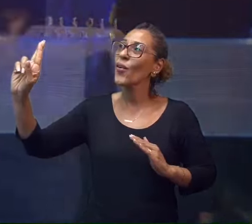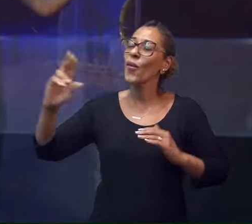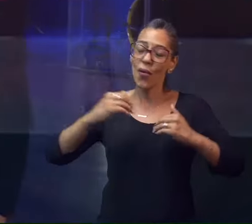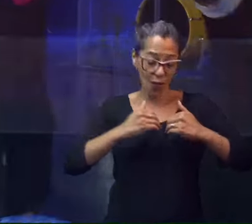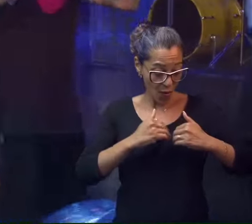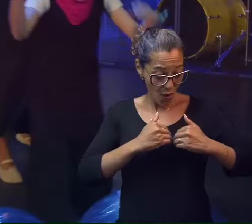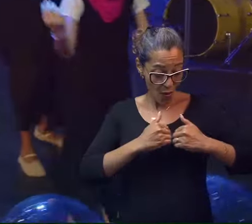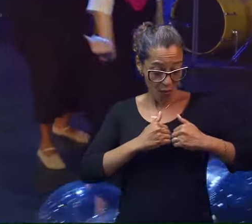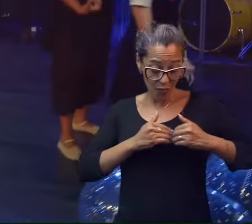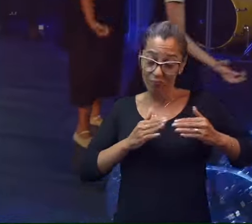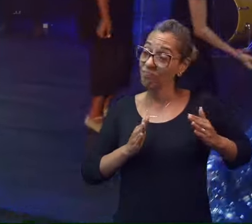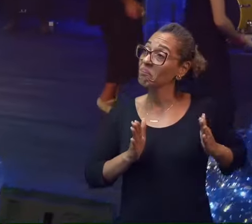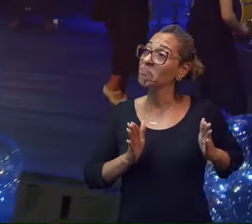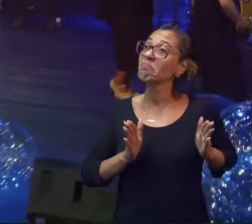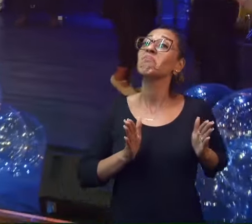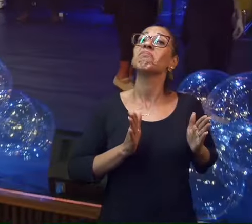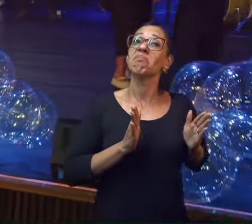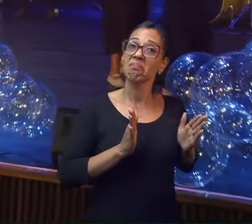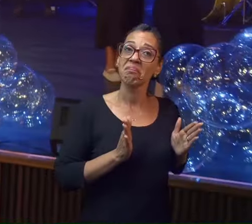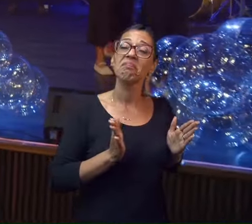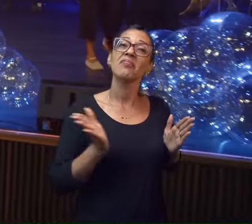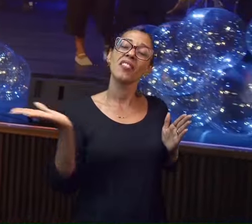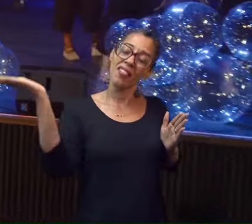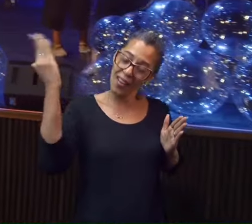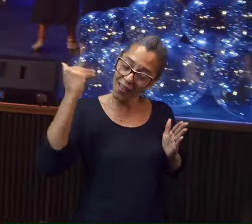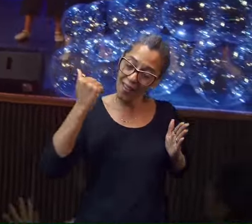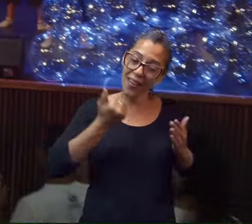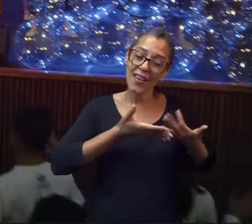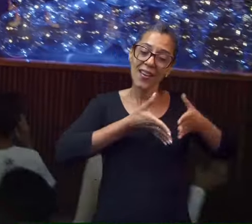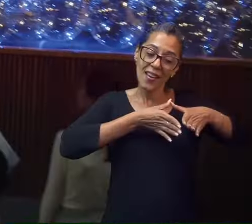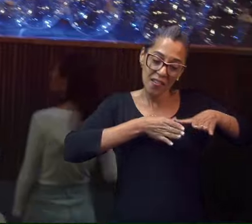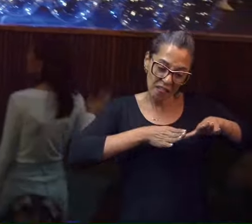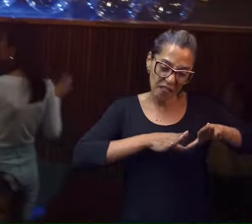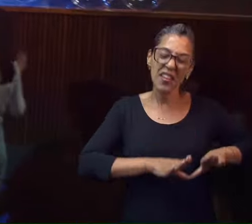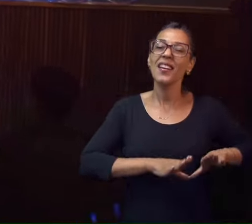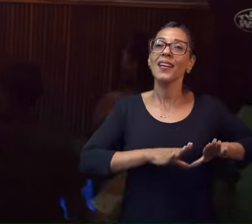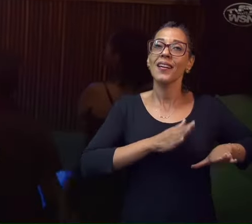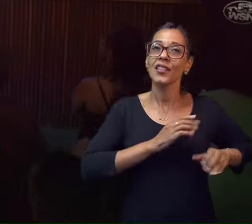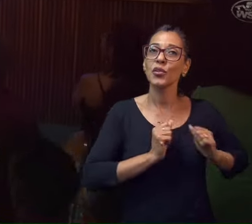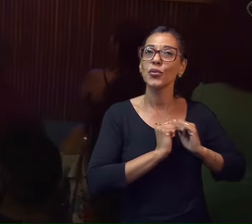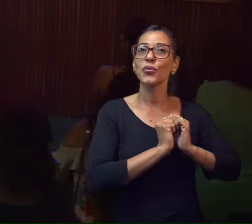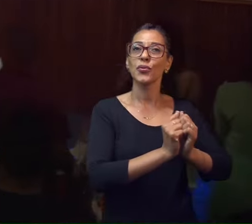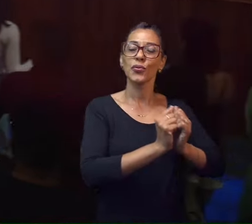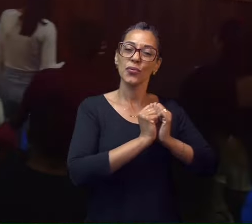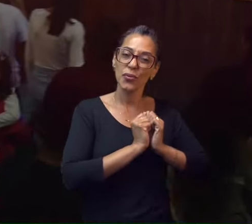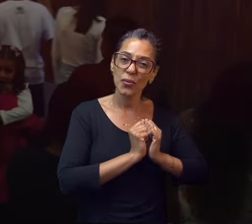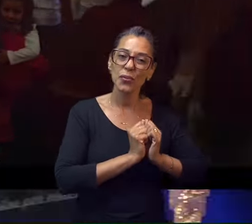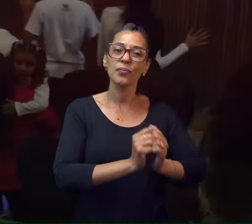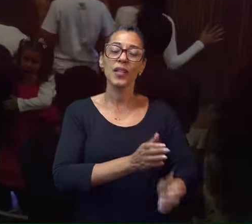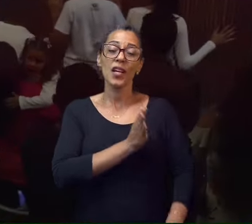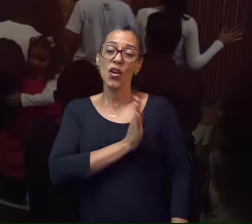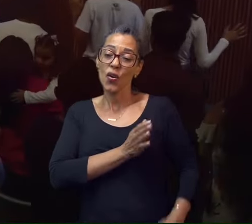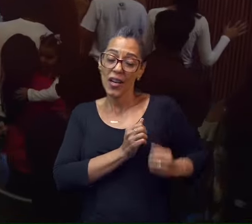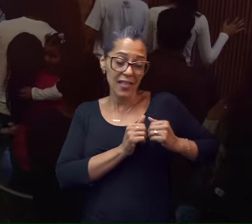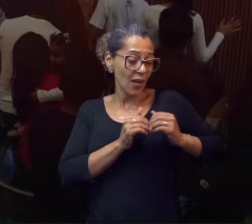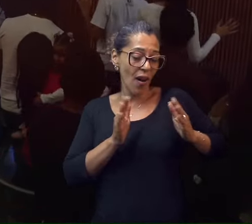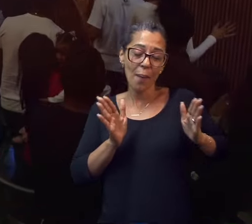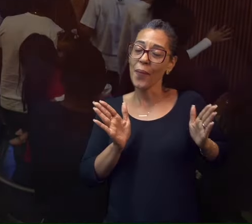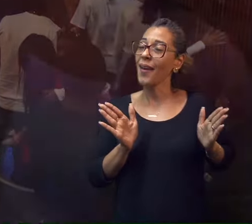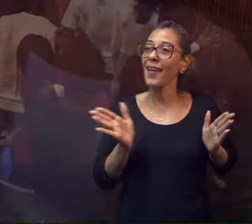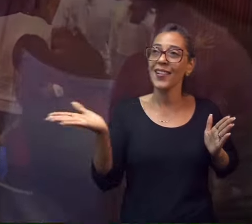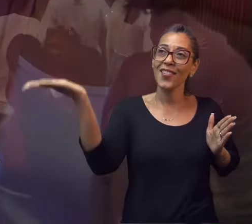senhor já se faz meu coração Deus meu